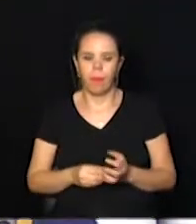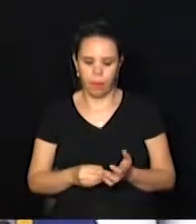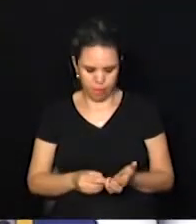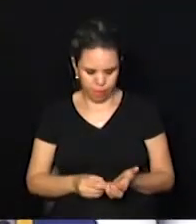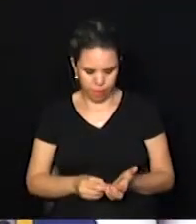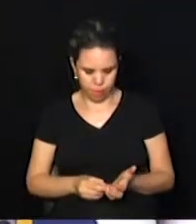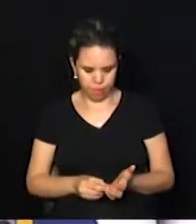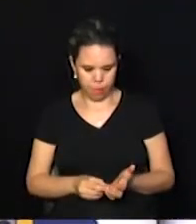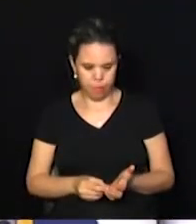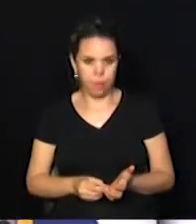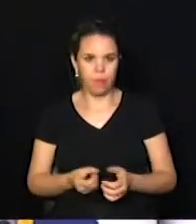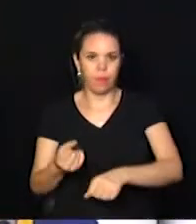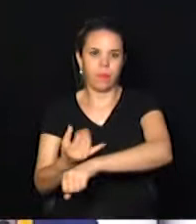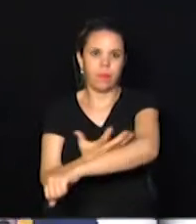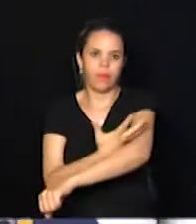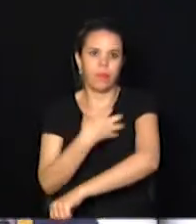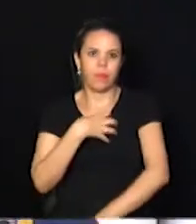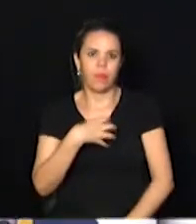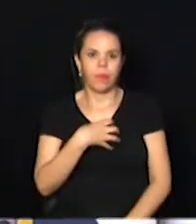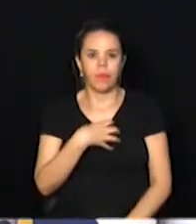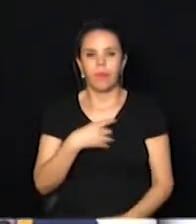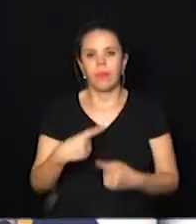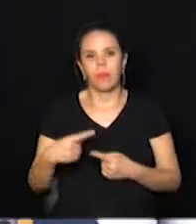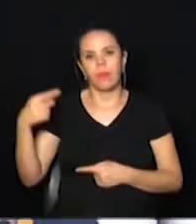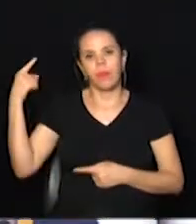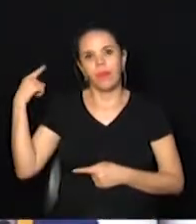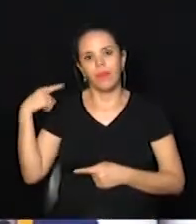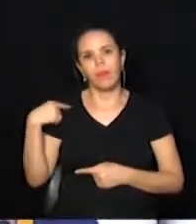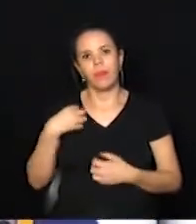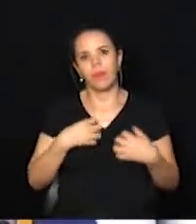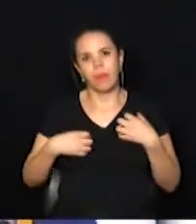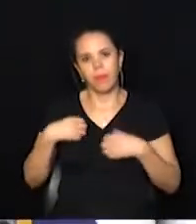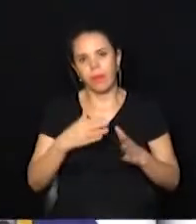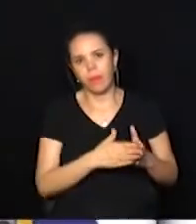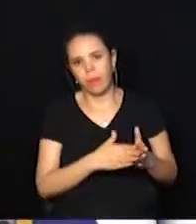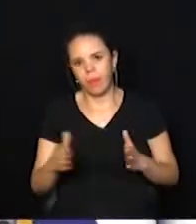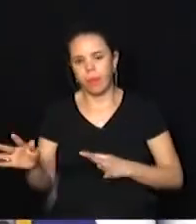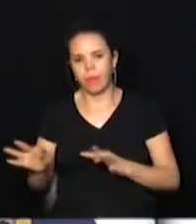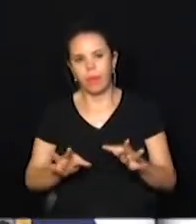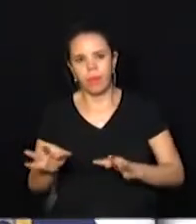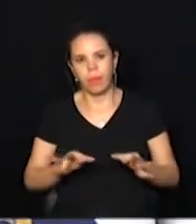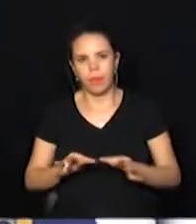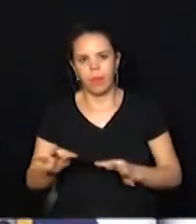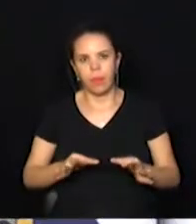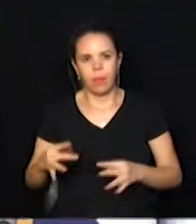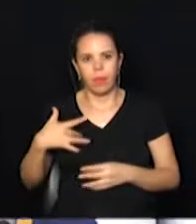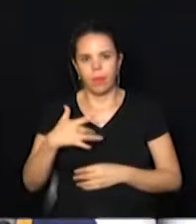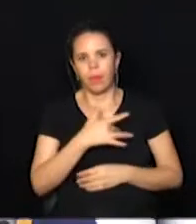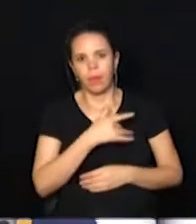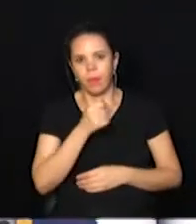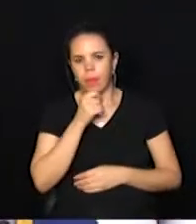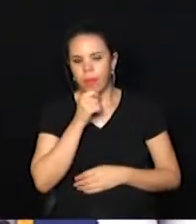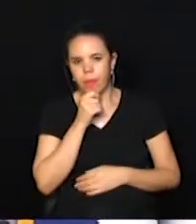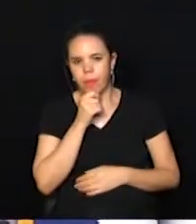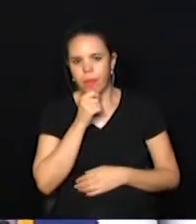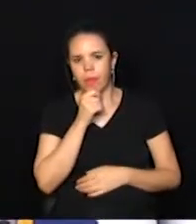Eu estou um pouco emocionado porque eu estou passando por um processo de recuperação de saúde